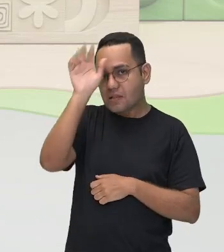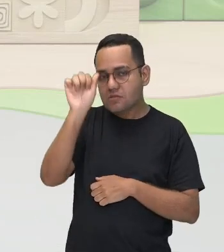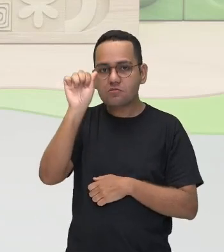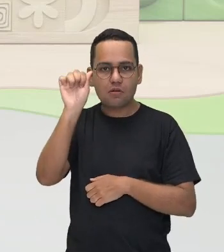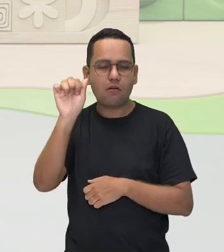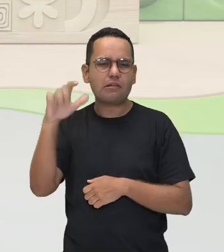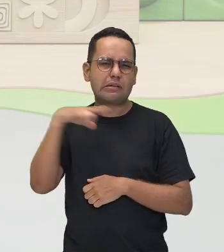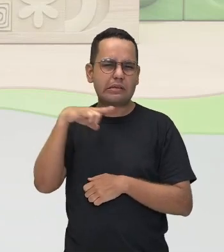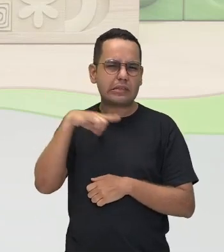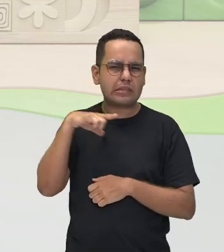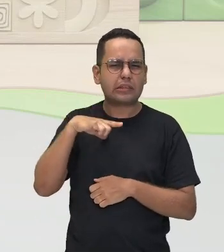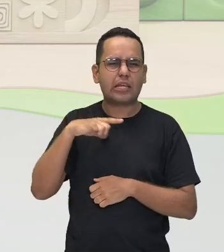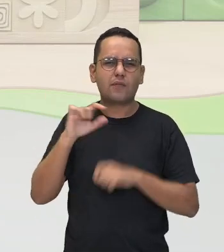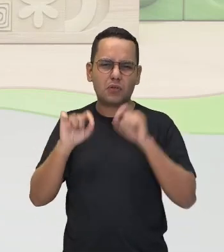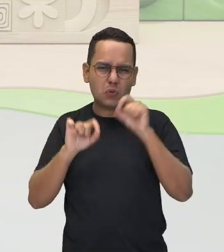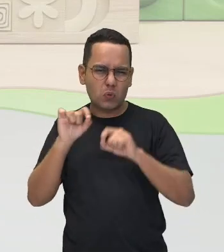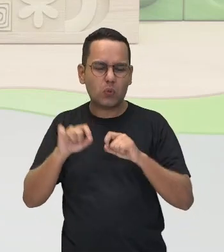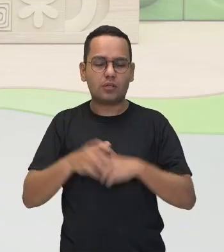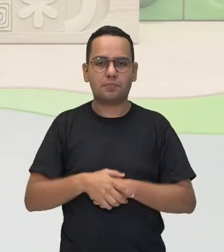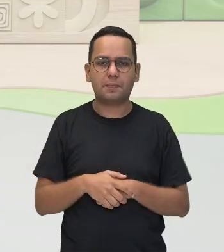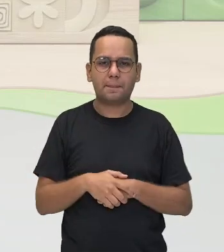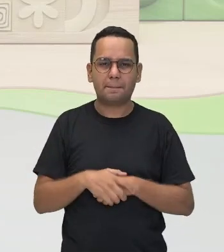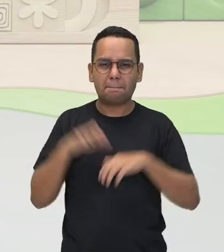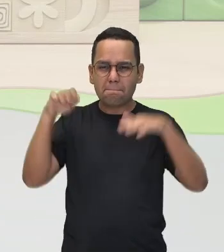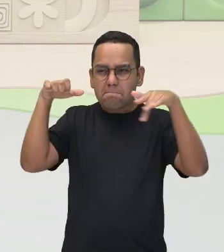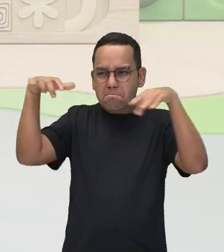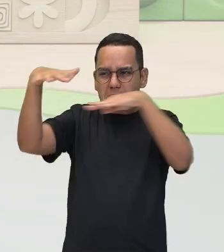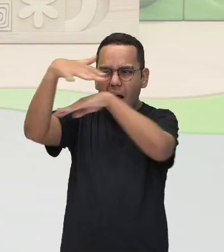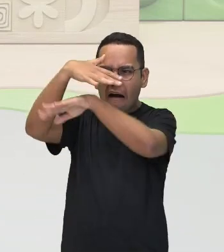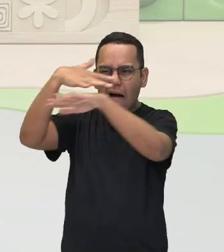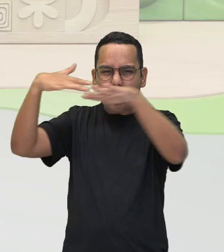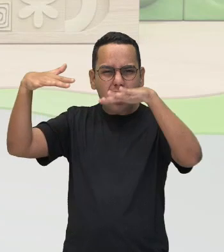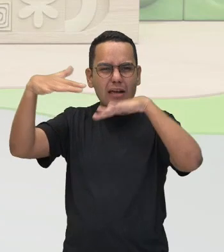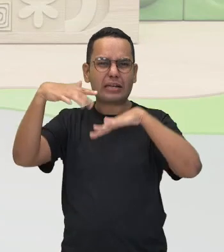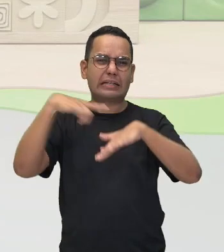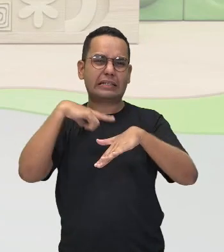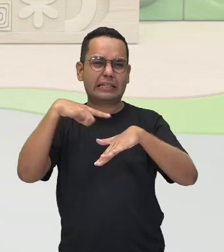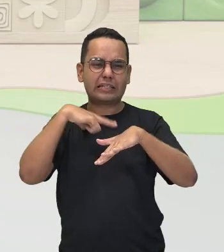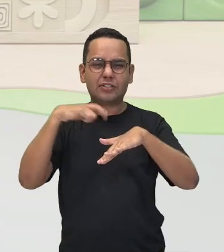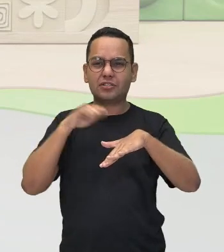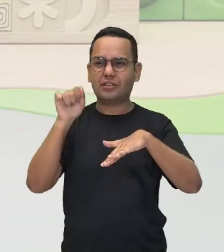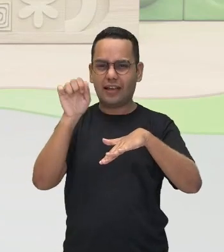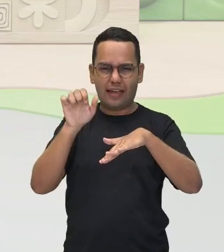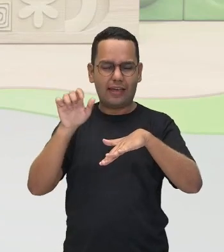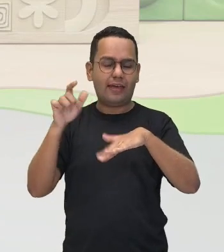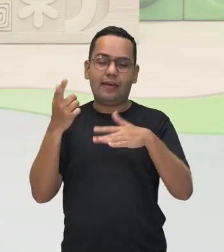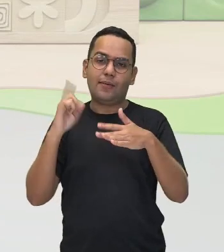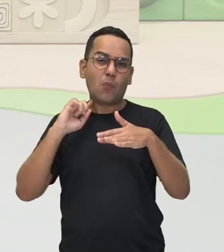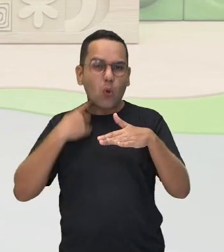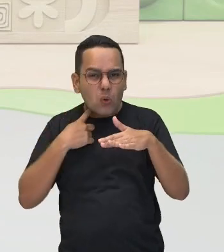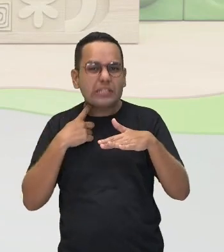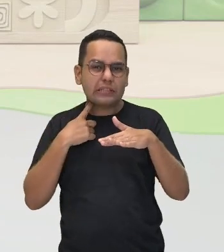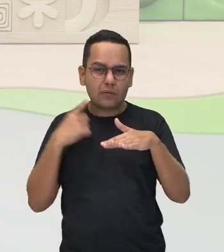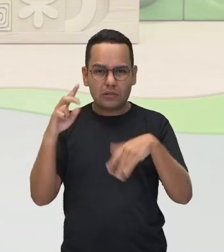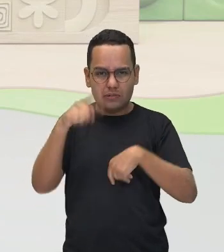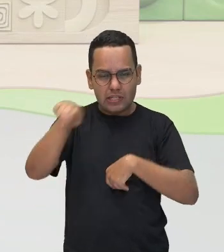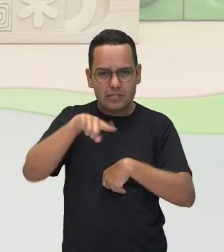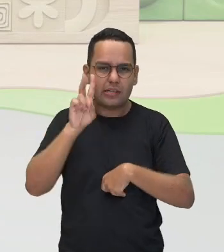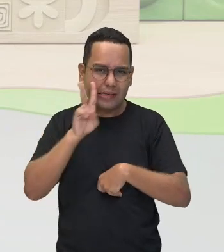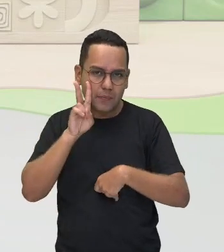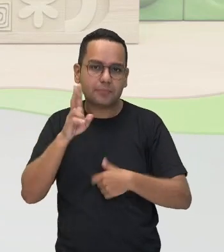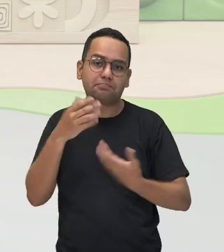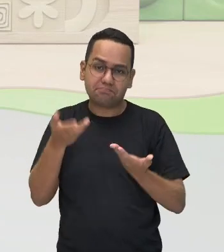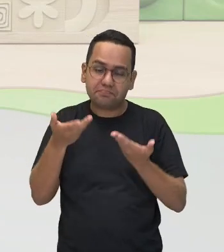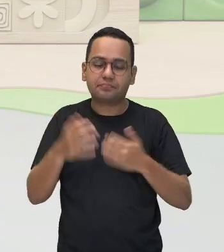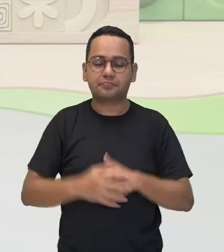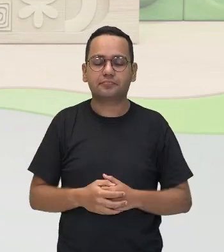Amazonas, em que a atmosfera ficou muito poluída, né? Vocês lembram dessa época? Então, nós